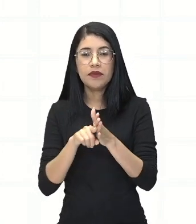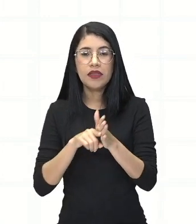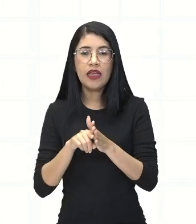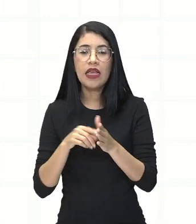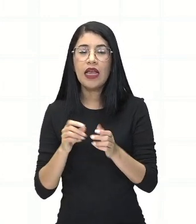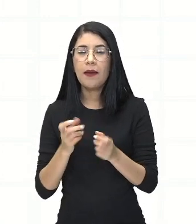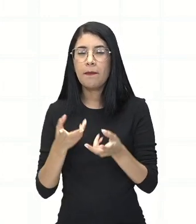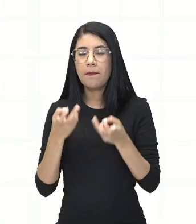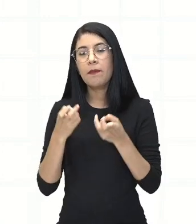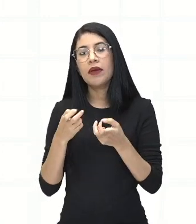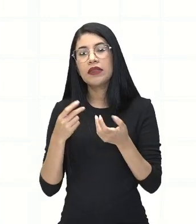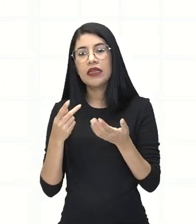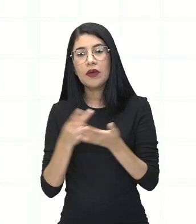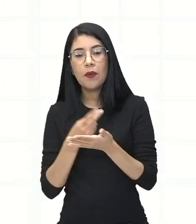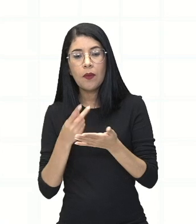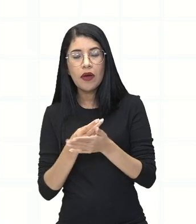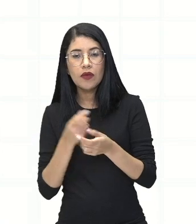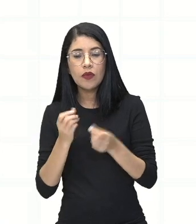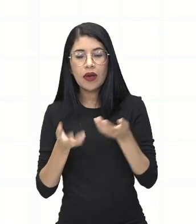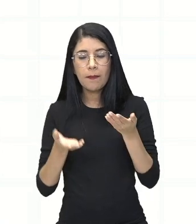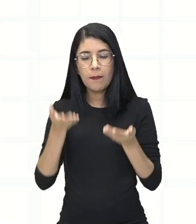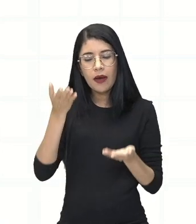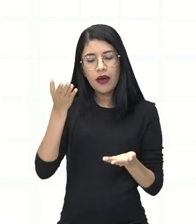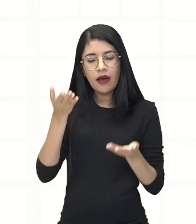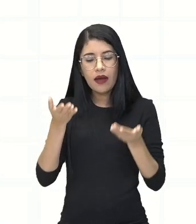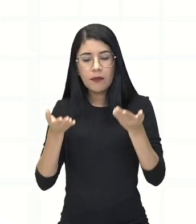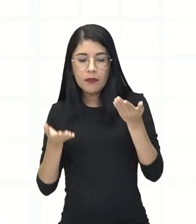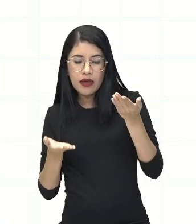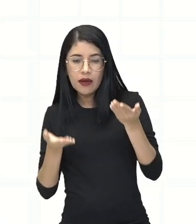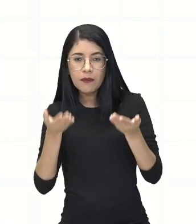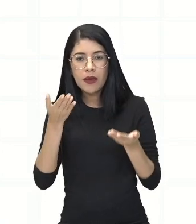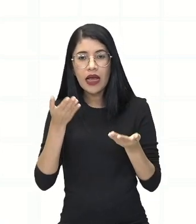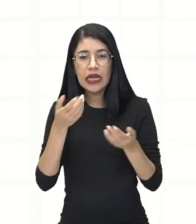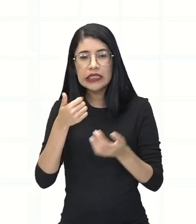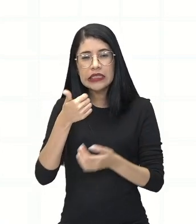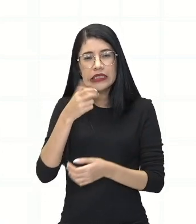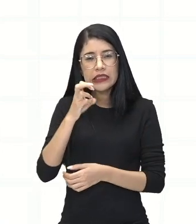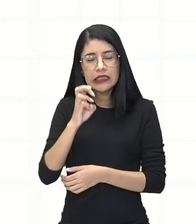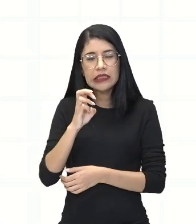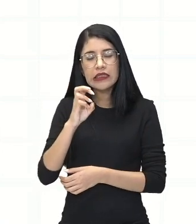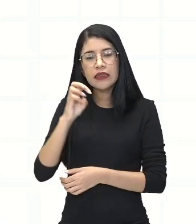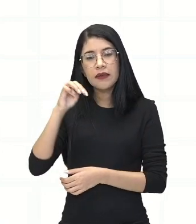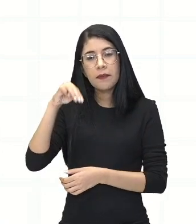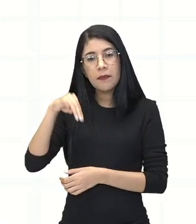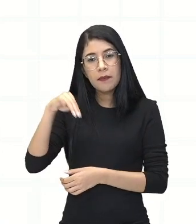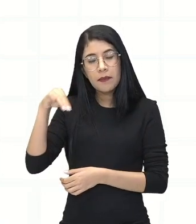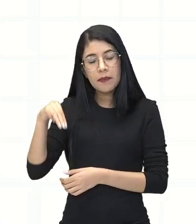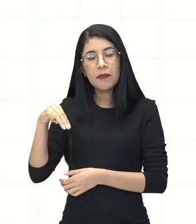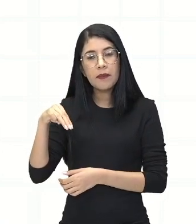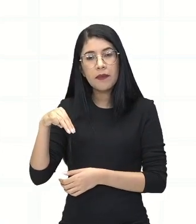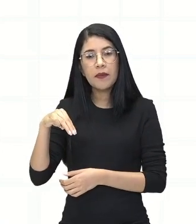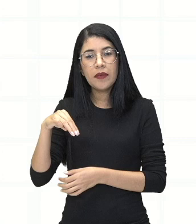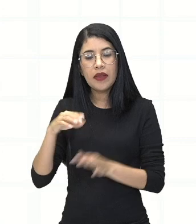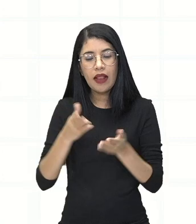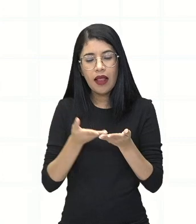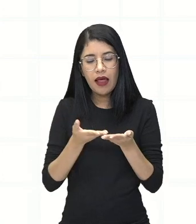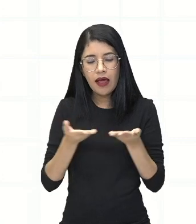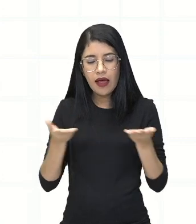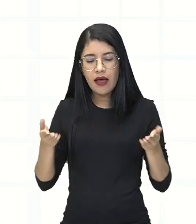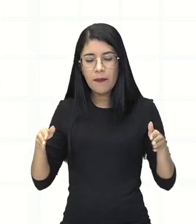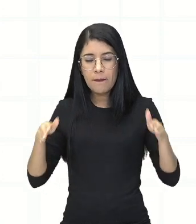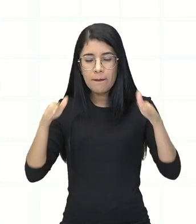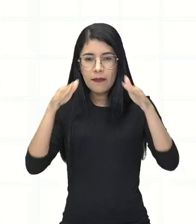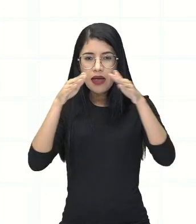de desnivelamento de apenas 15 milímetros na base de 230 metros da pirâmide